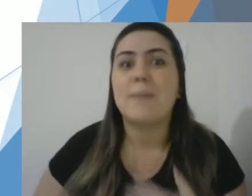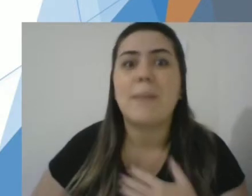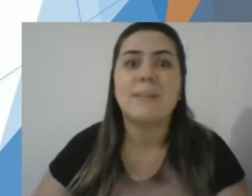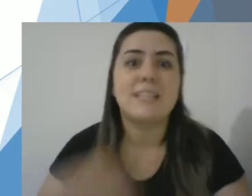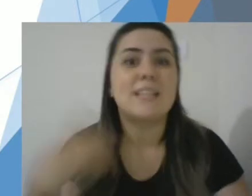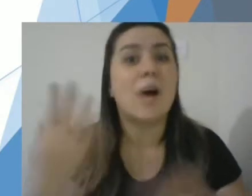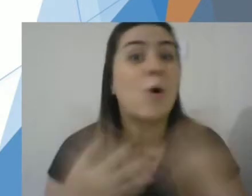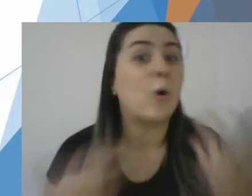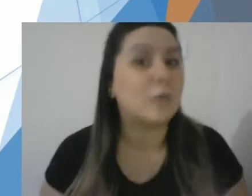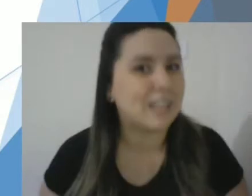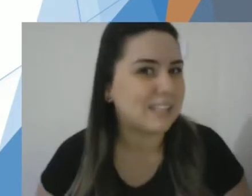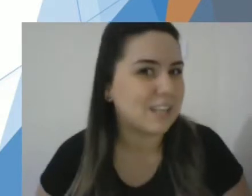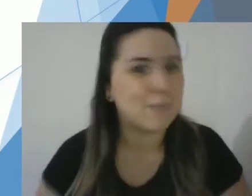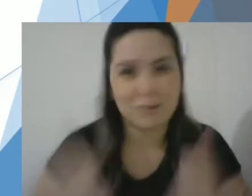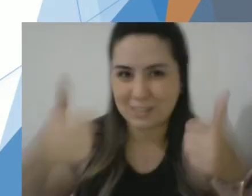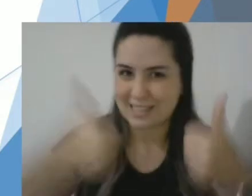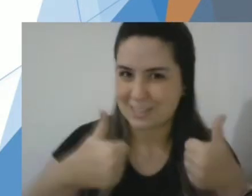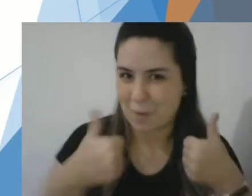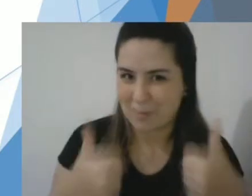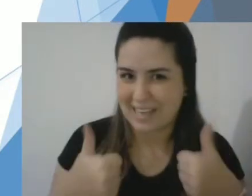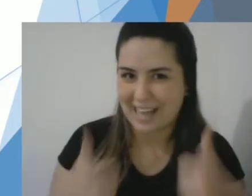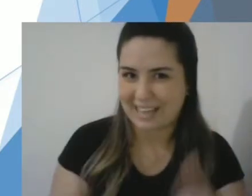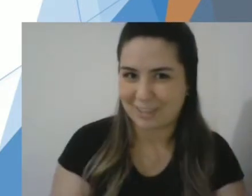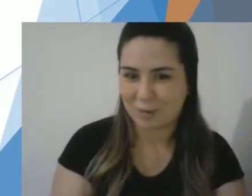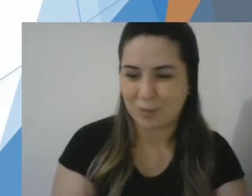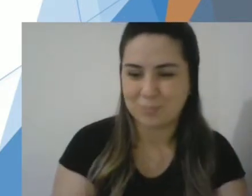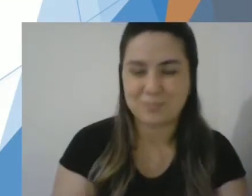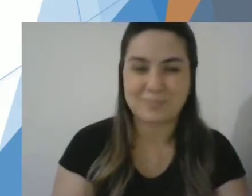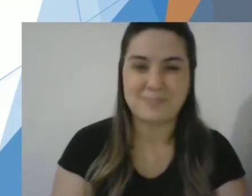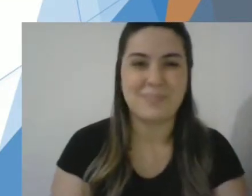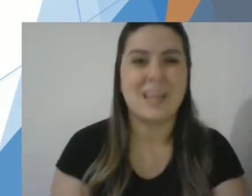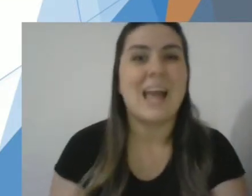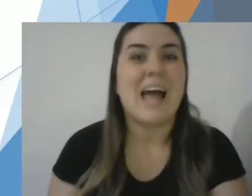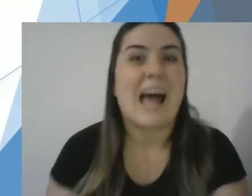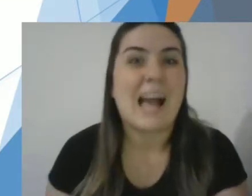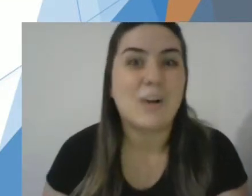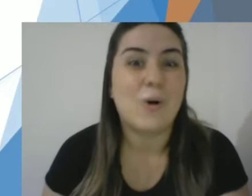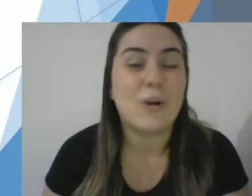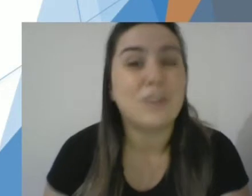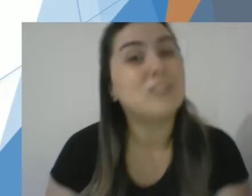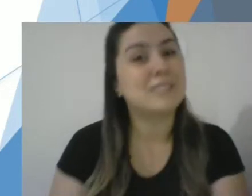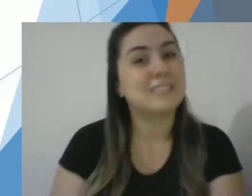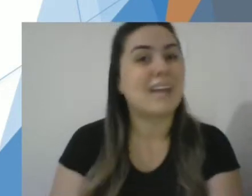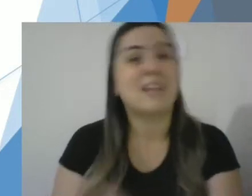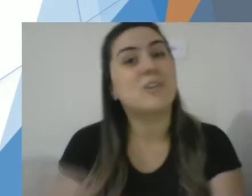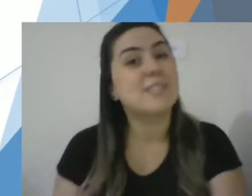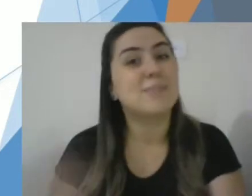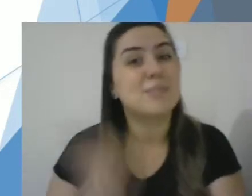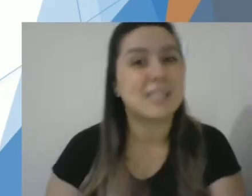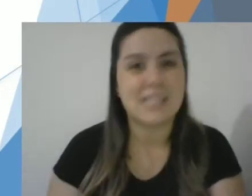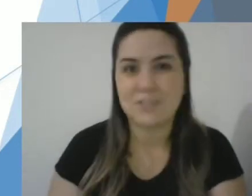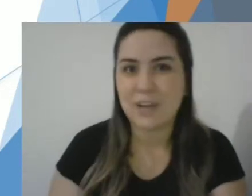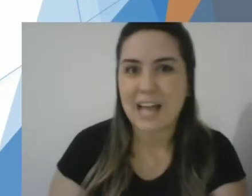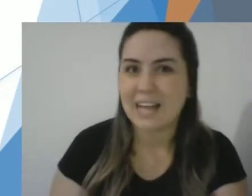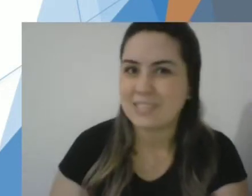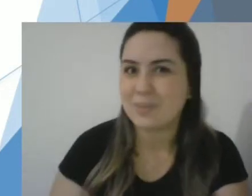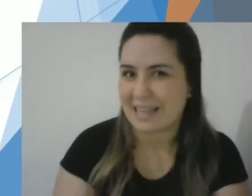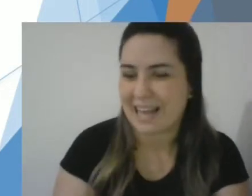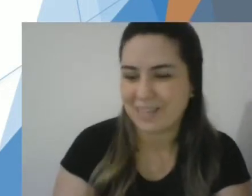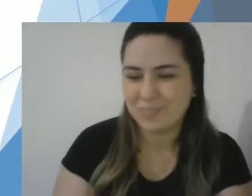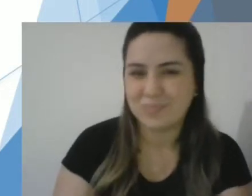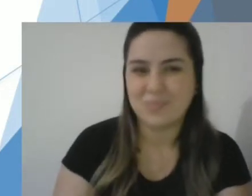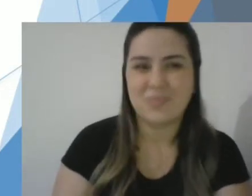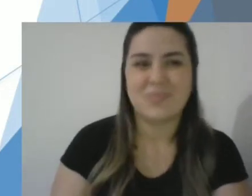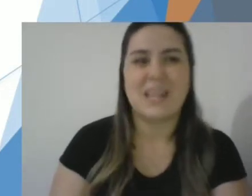Amanhã a tia Bia apresenta outra letrinha para vocês, combinado? Agora nós vamos cantar a nossa música das vogais, vamos